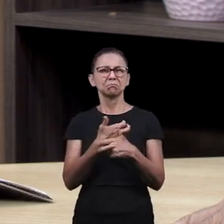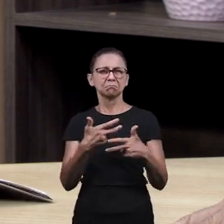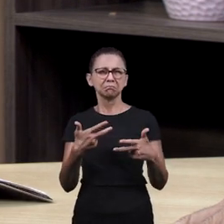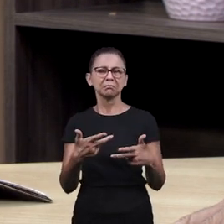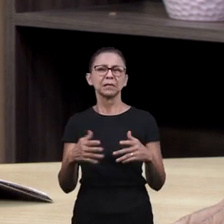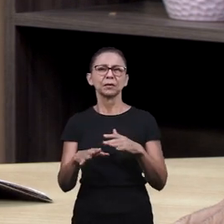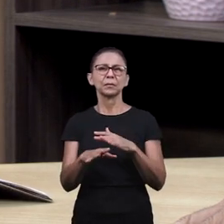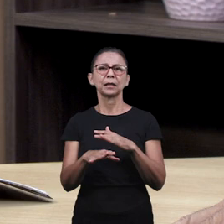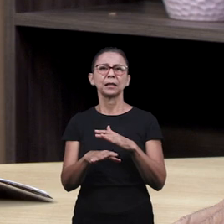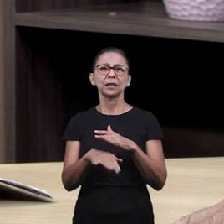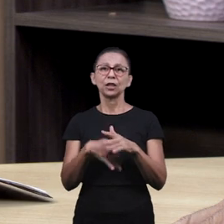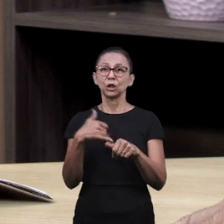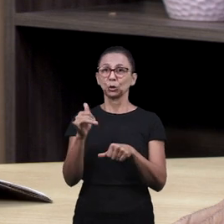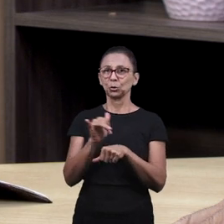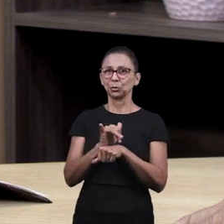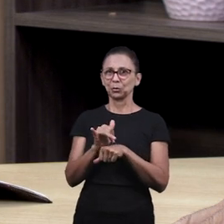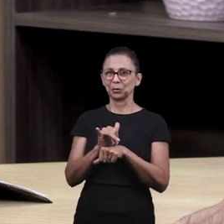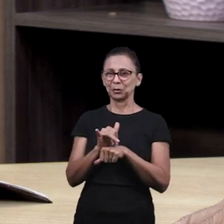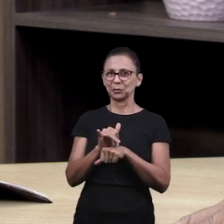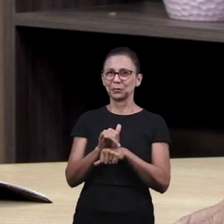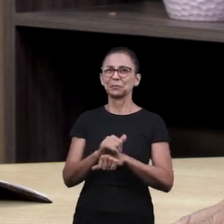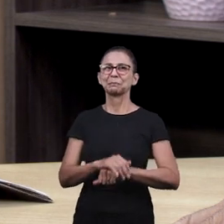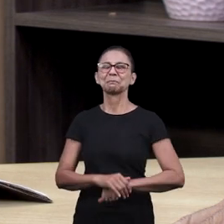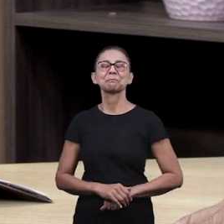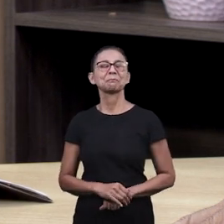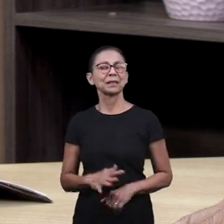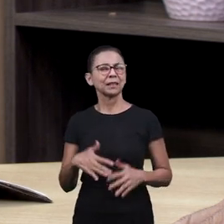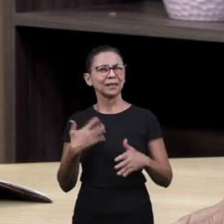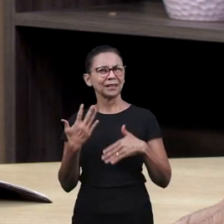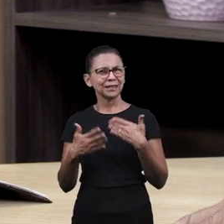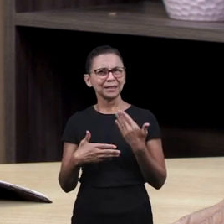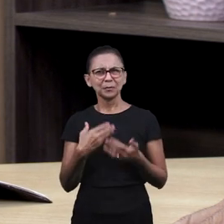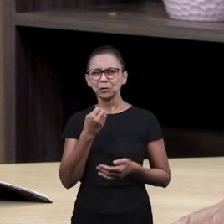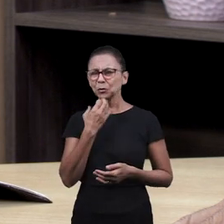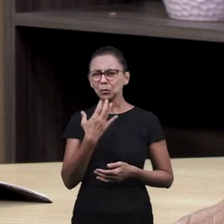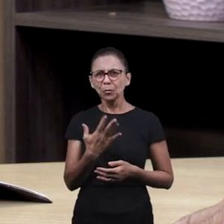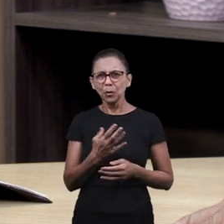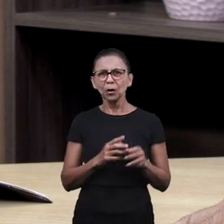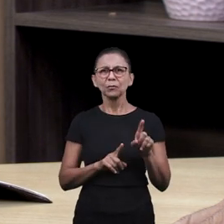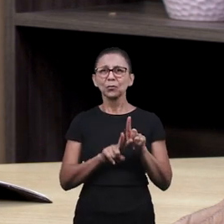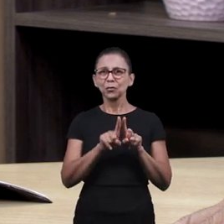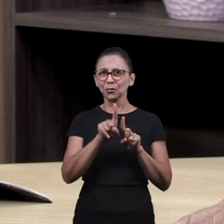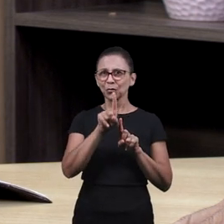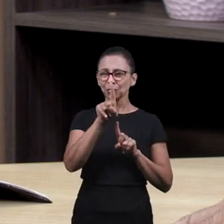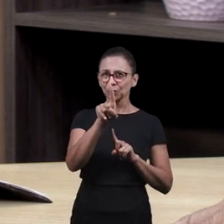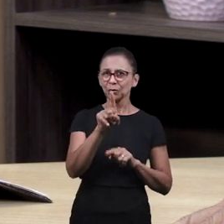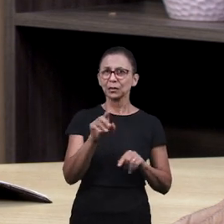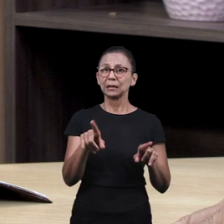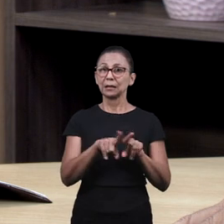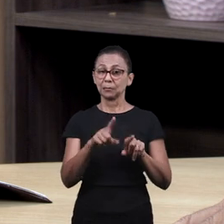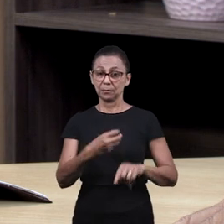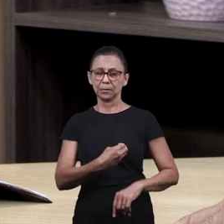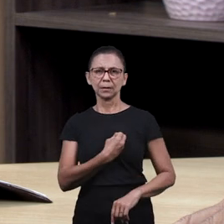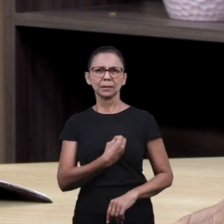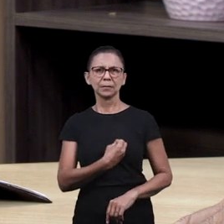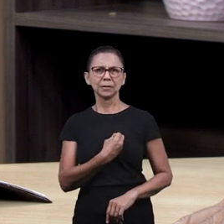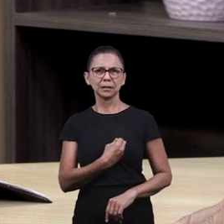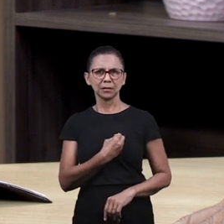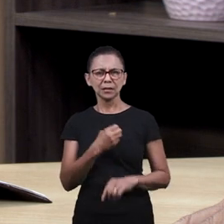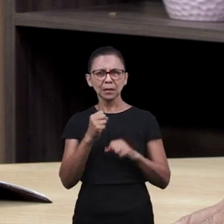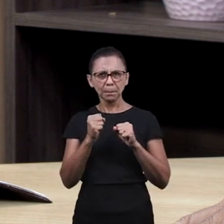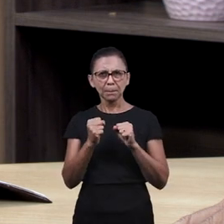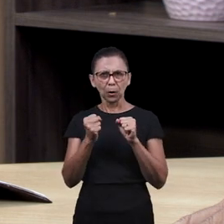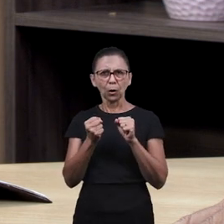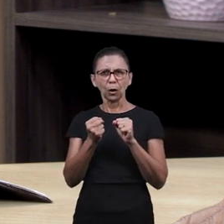também pelo canal da Igreja Cristã Maranata no YouTube. E é uma alegria contar com a sua audiência e também com a sua participação. Você